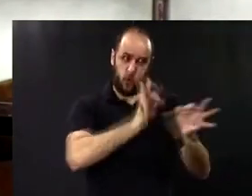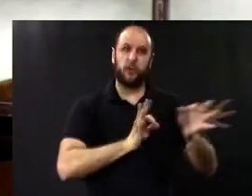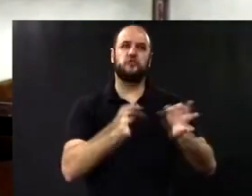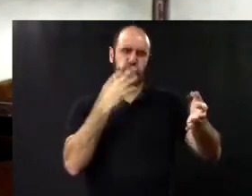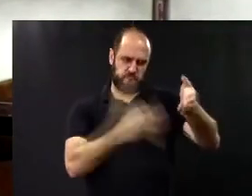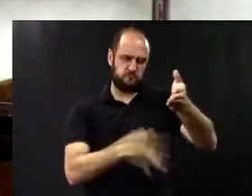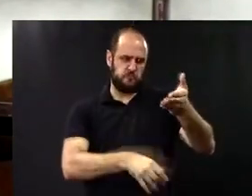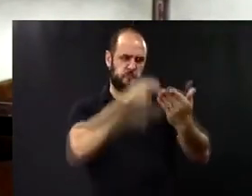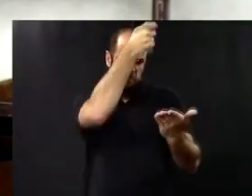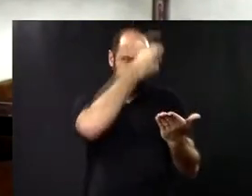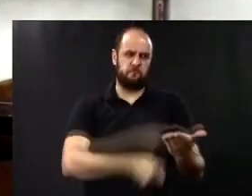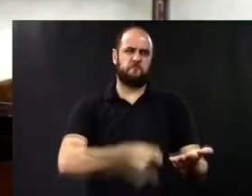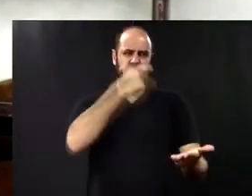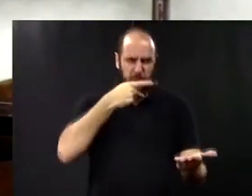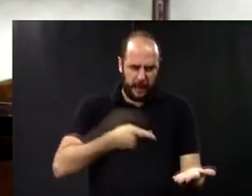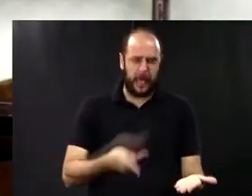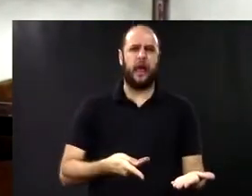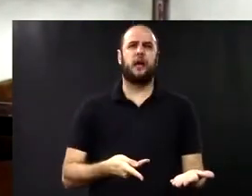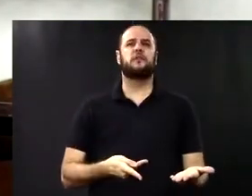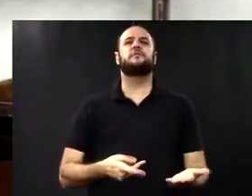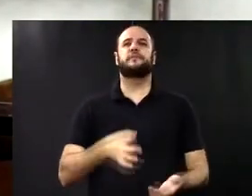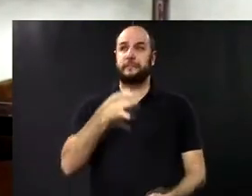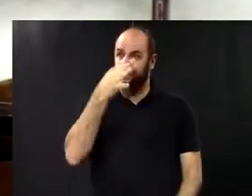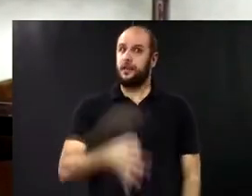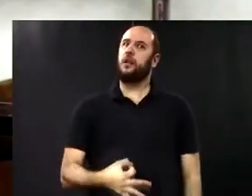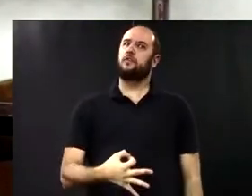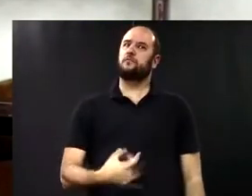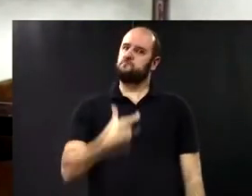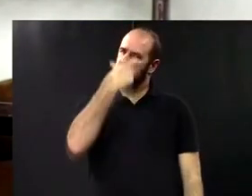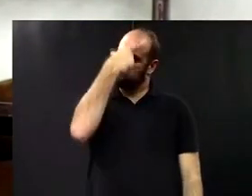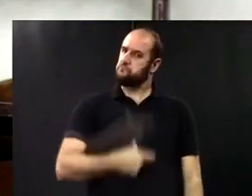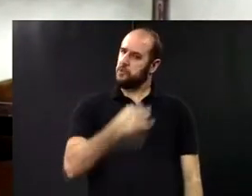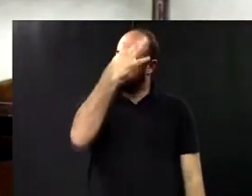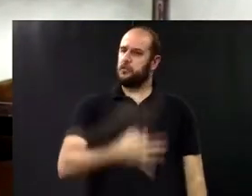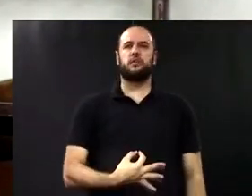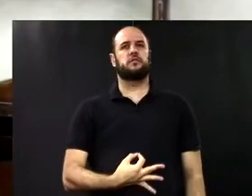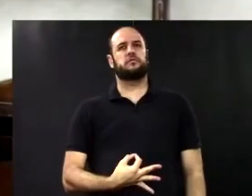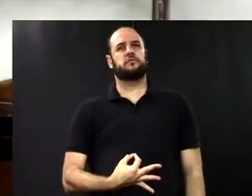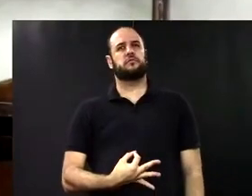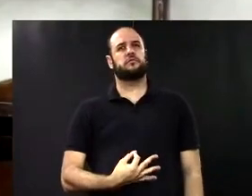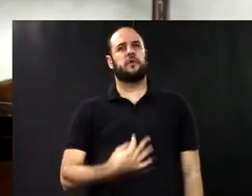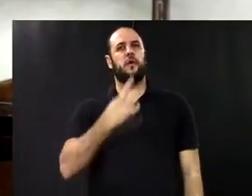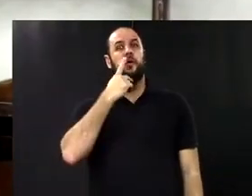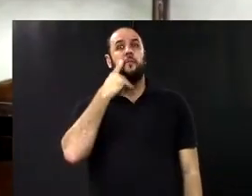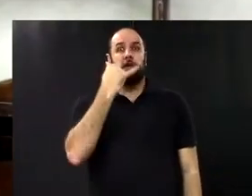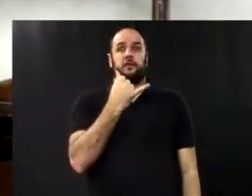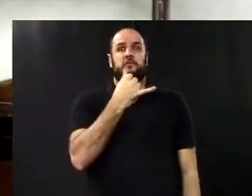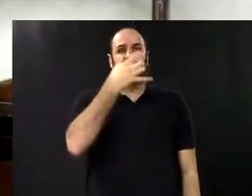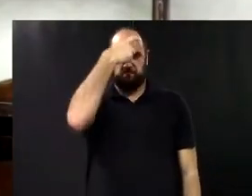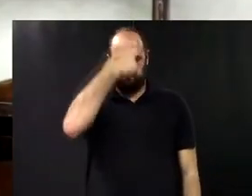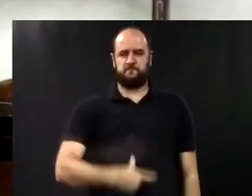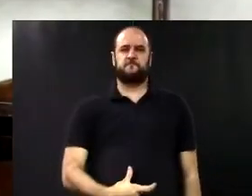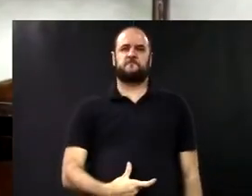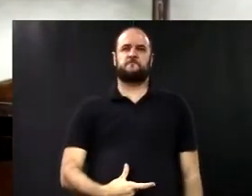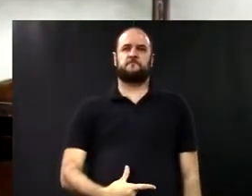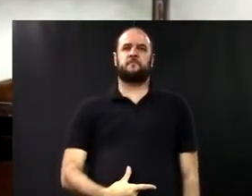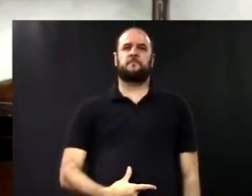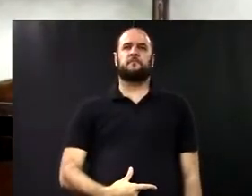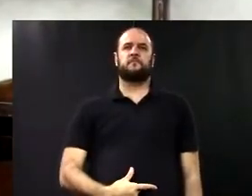faz corretamente. Então, se esse pai que assim procede, ele faz de forma